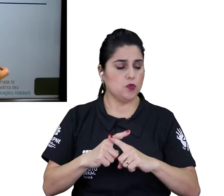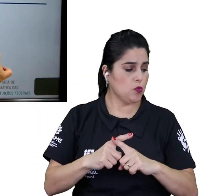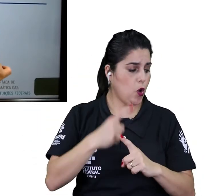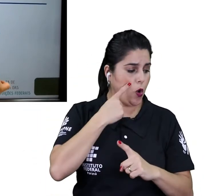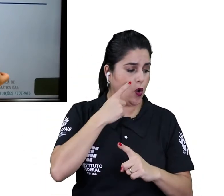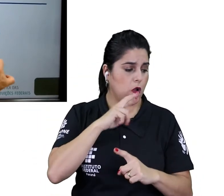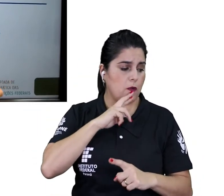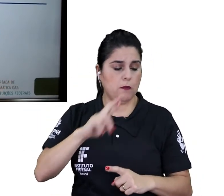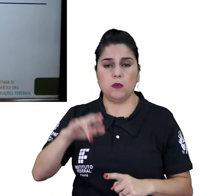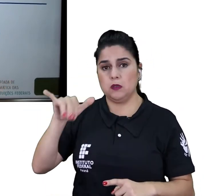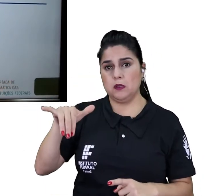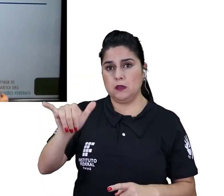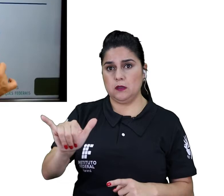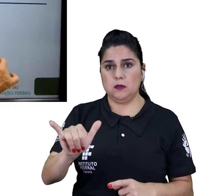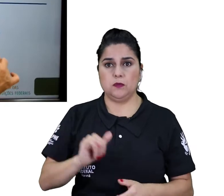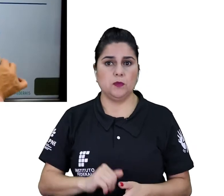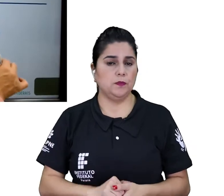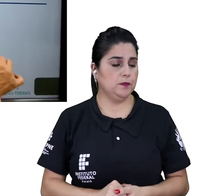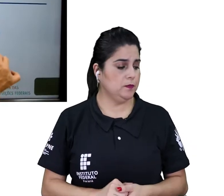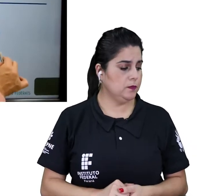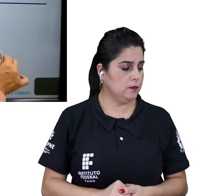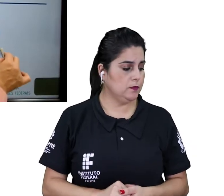Esse é o valor do y. E aí,